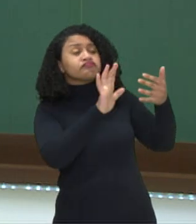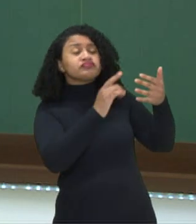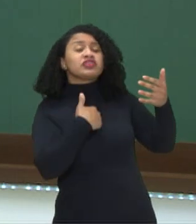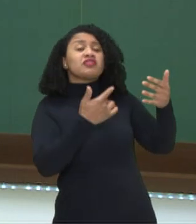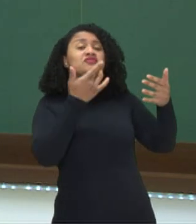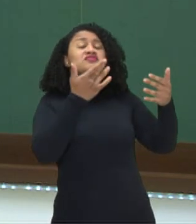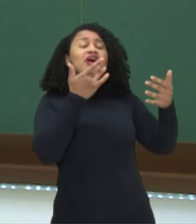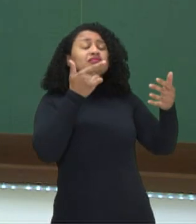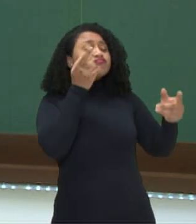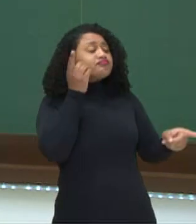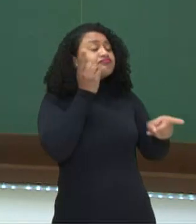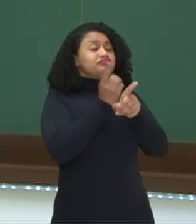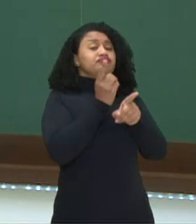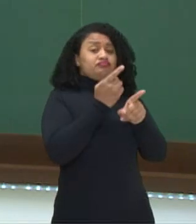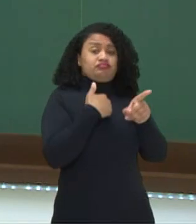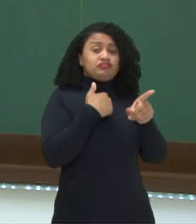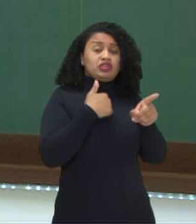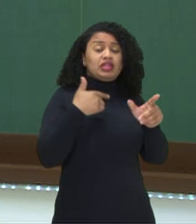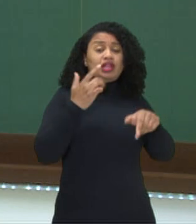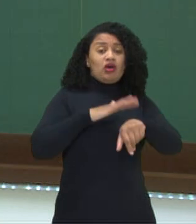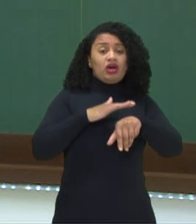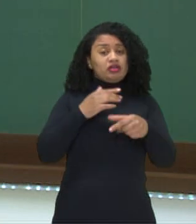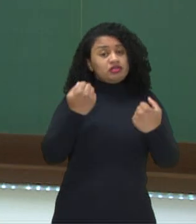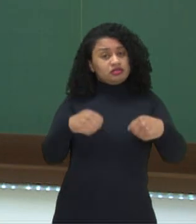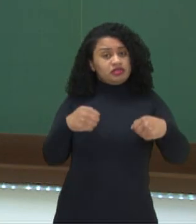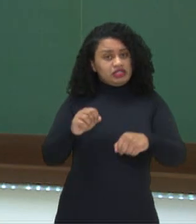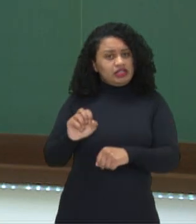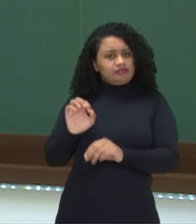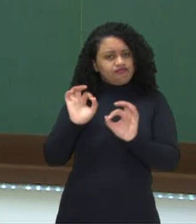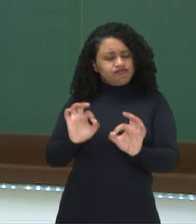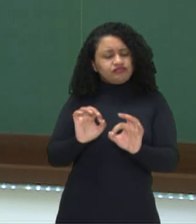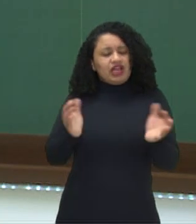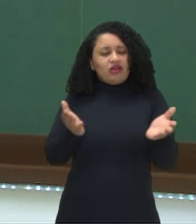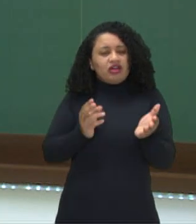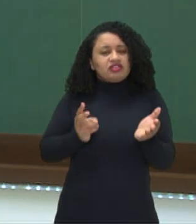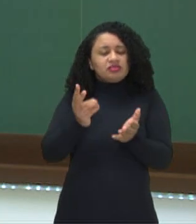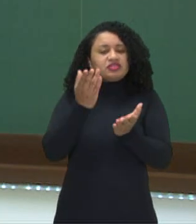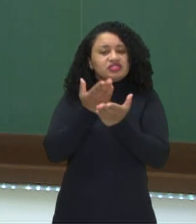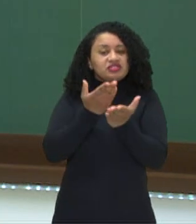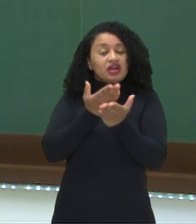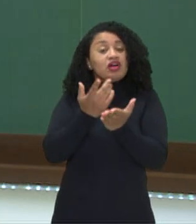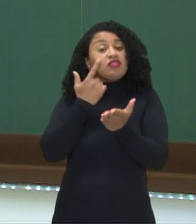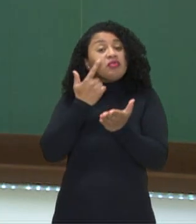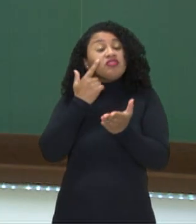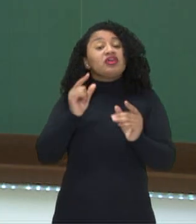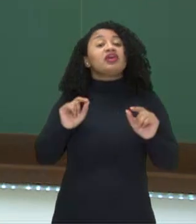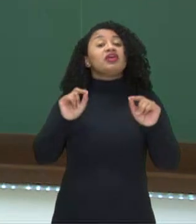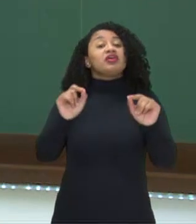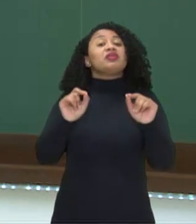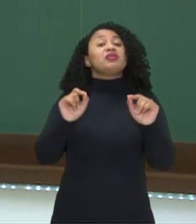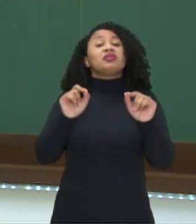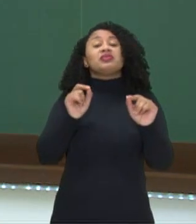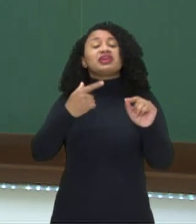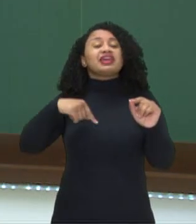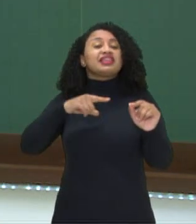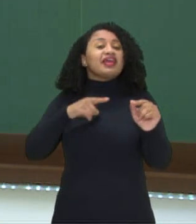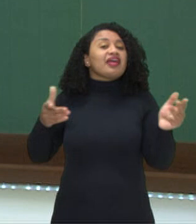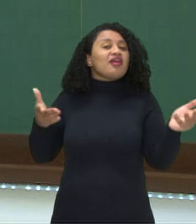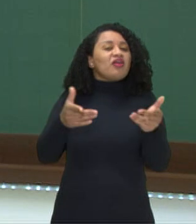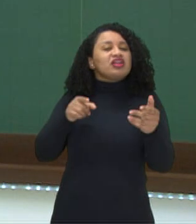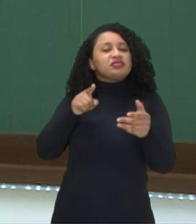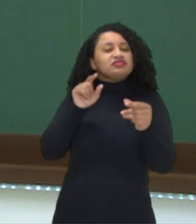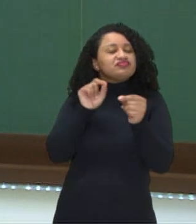fácil consulta para você, tá? Vamos continuar com a nossa aula e ver o que nós reservamos para